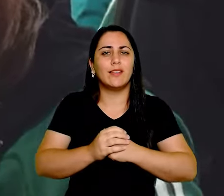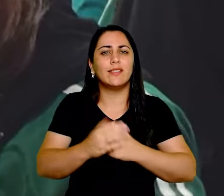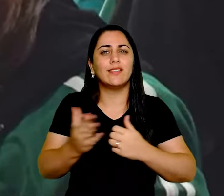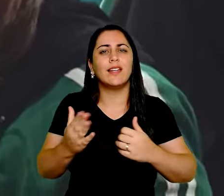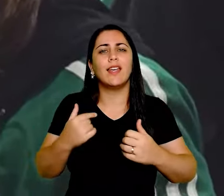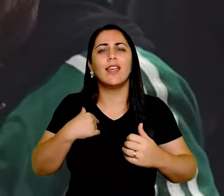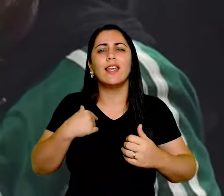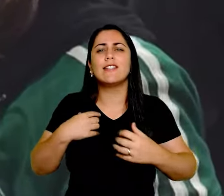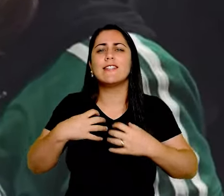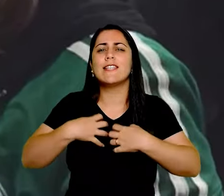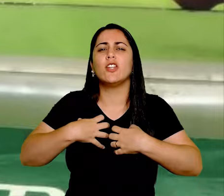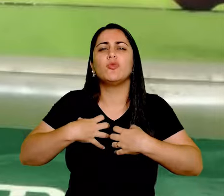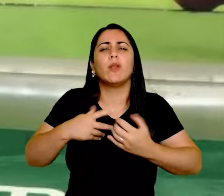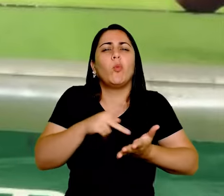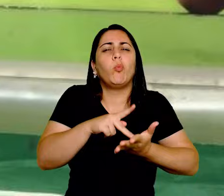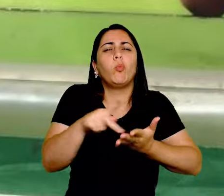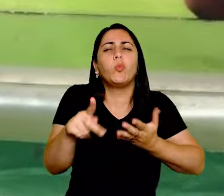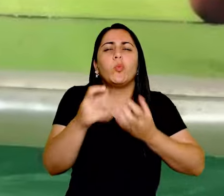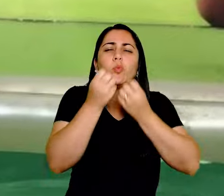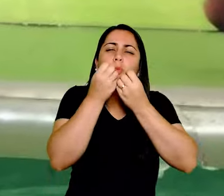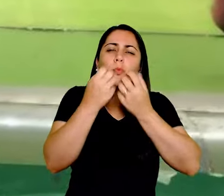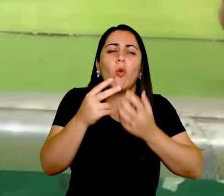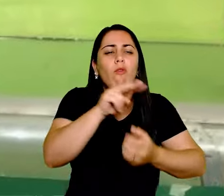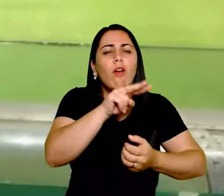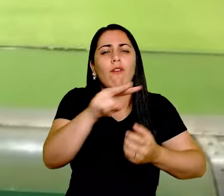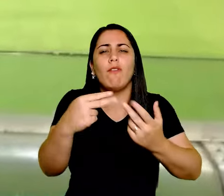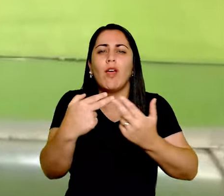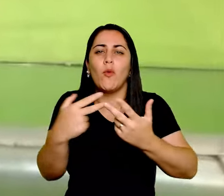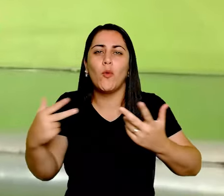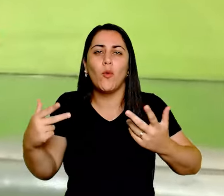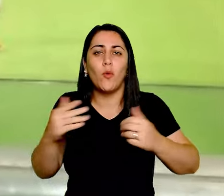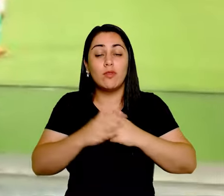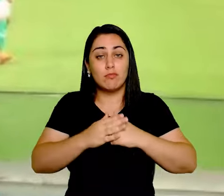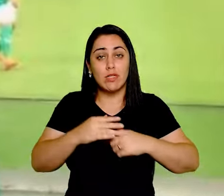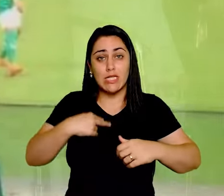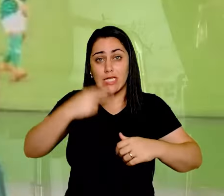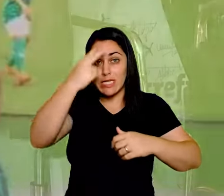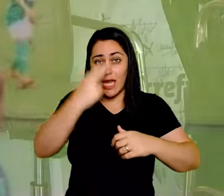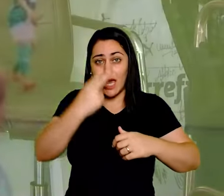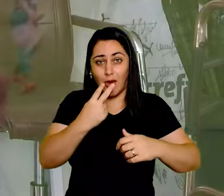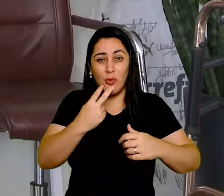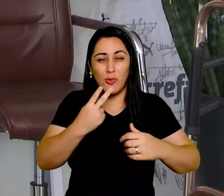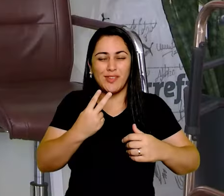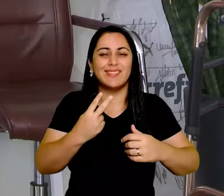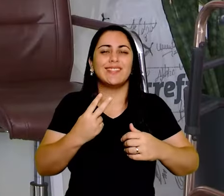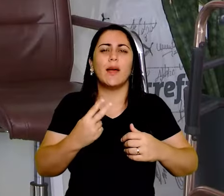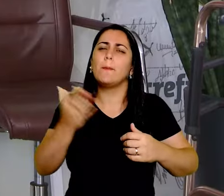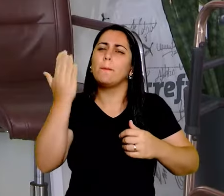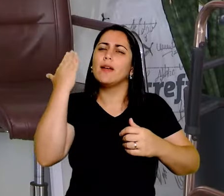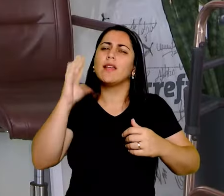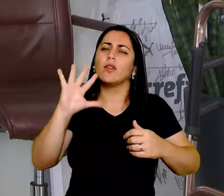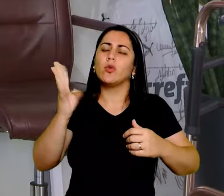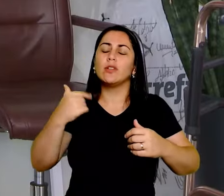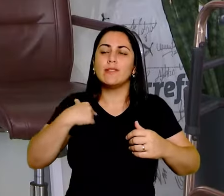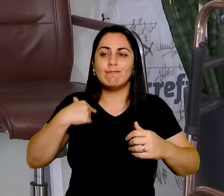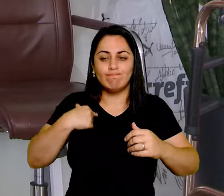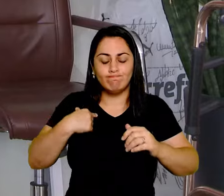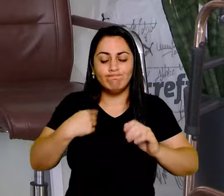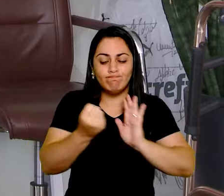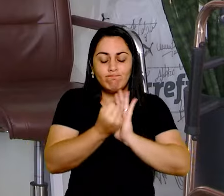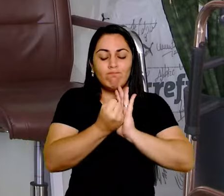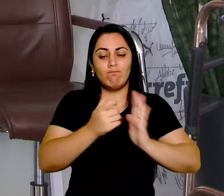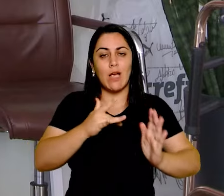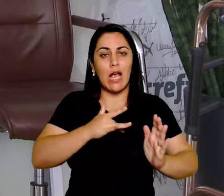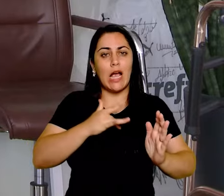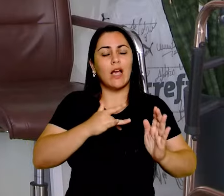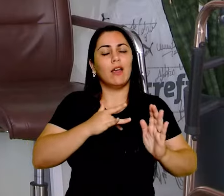até da pureza que ele tem de enxergar as coisas como ele enxerga sendo cego. Teve um episódio que me marcou